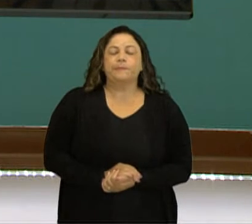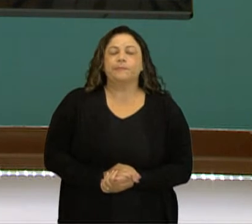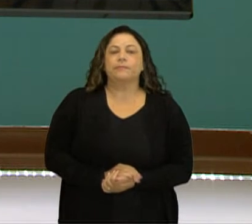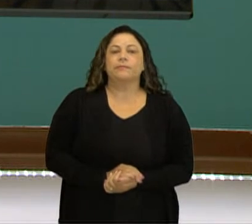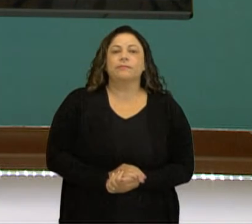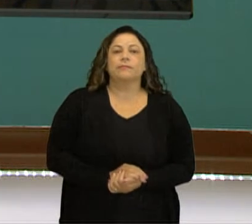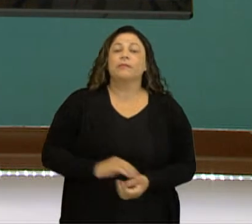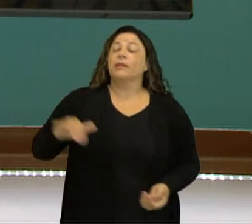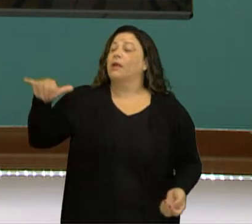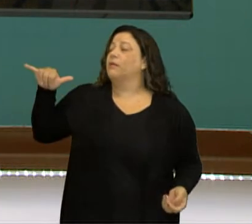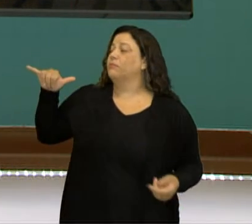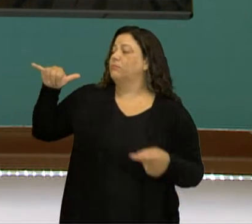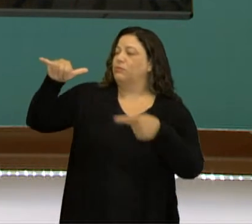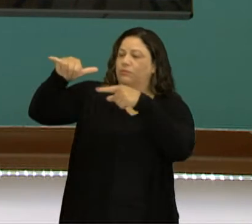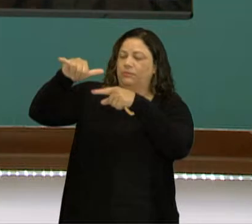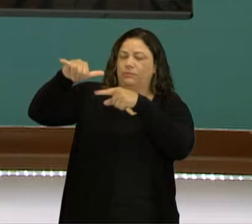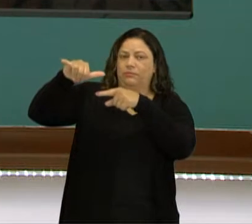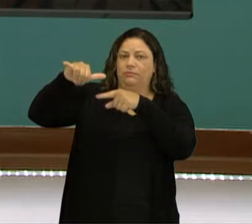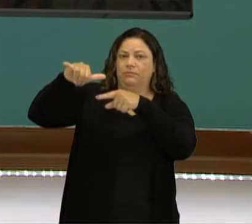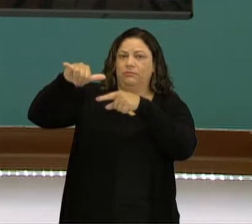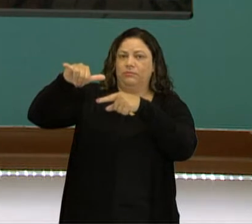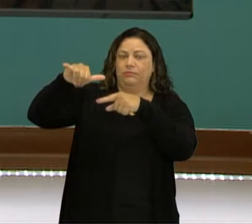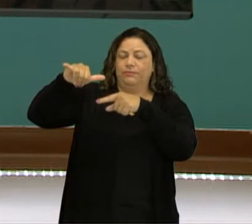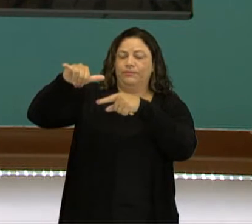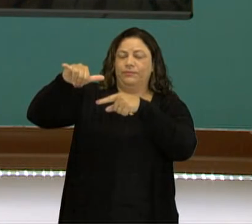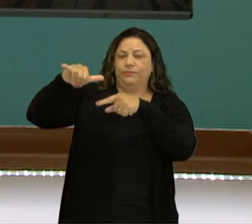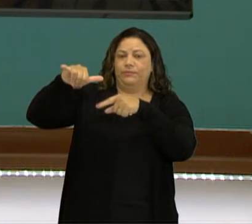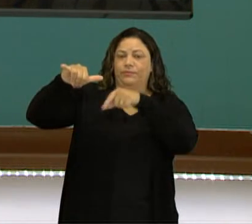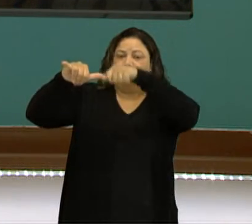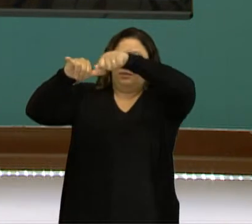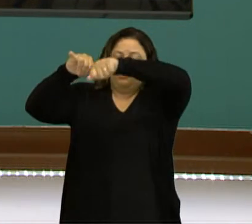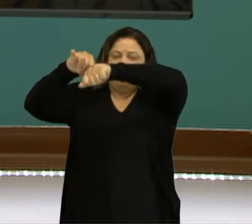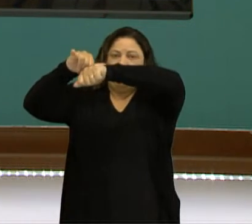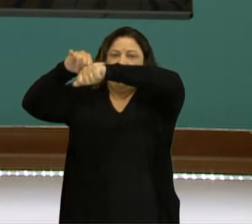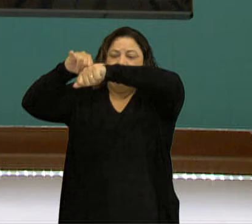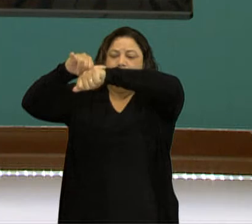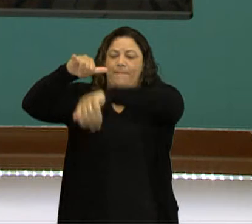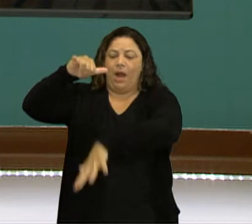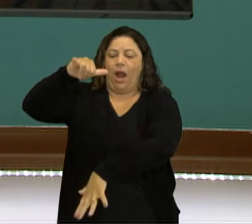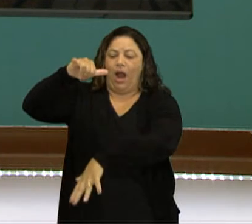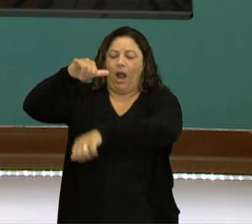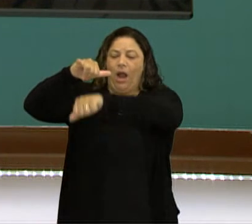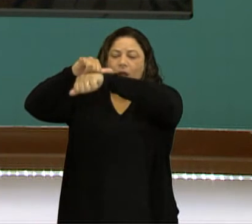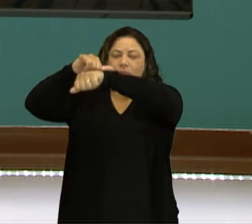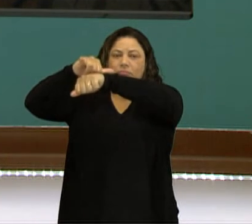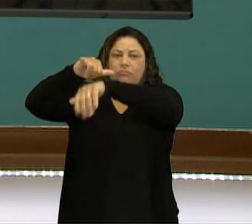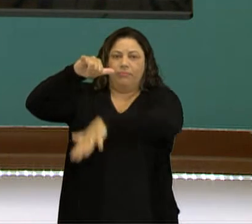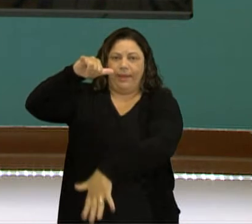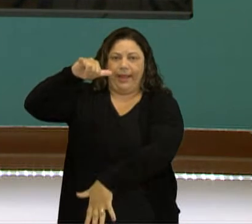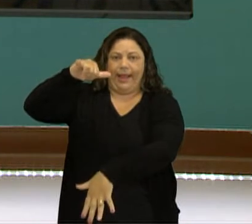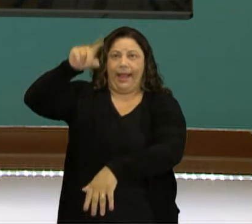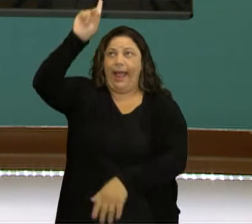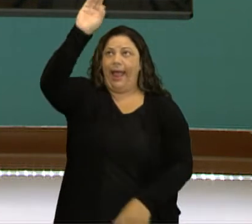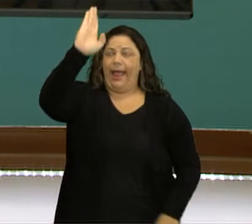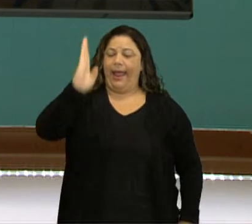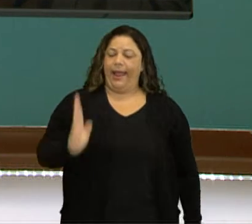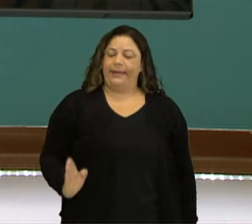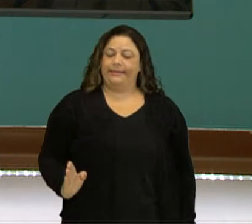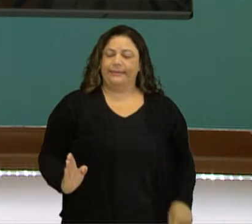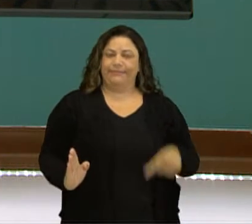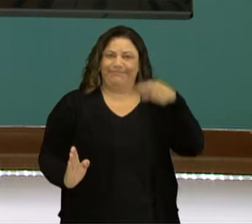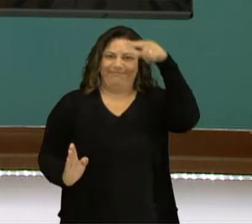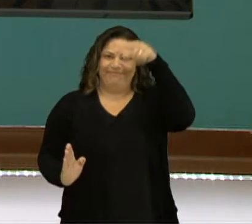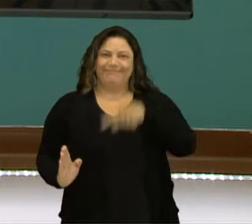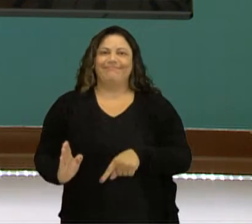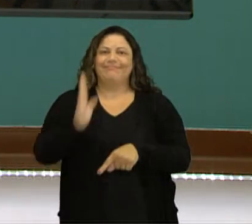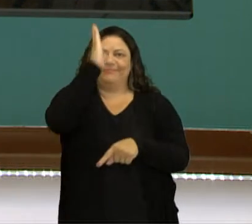no avião, vê a bomba caindo em linha reta, na vertical. Por quê? O movimento, o projétil, ele participa